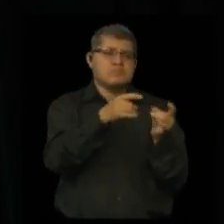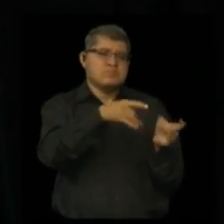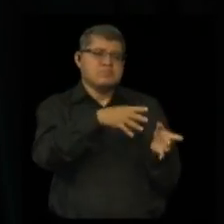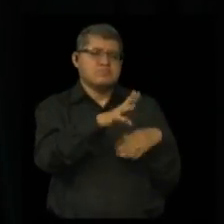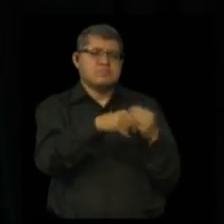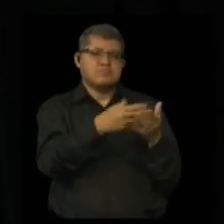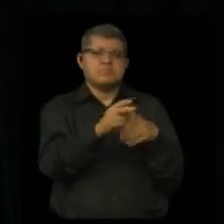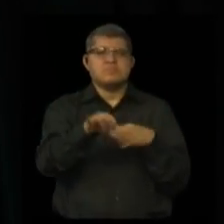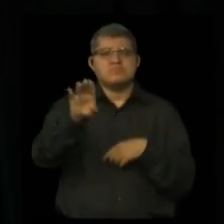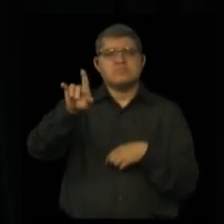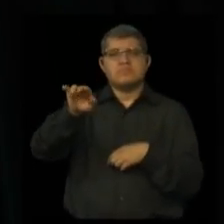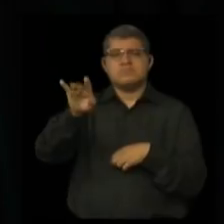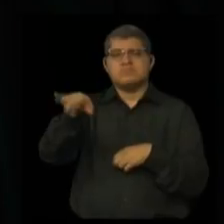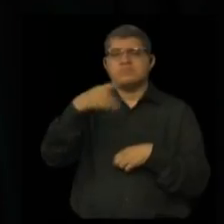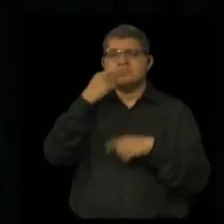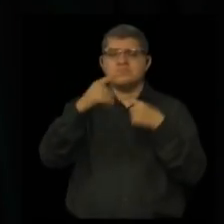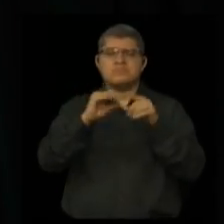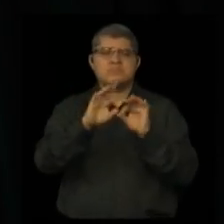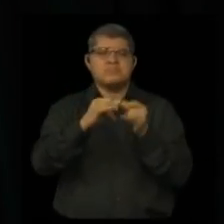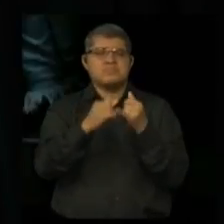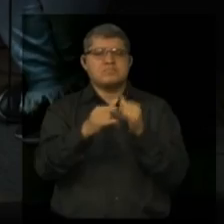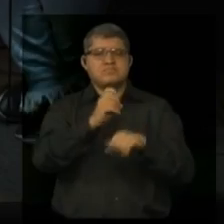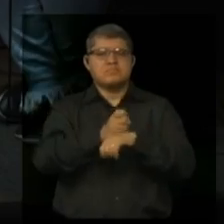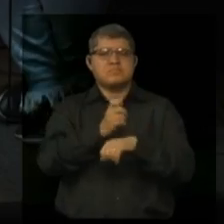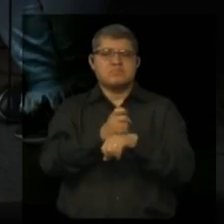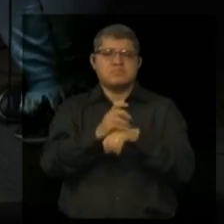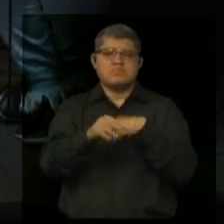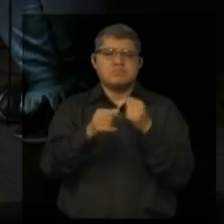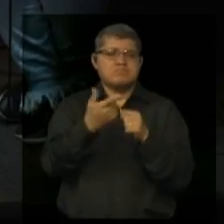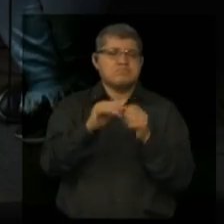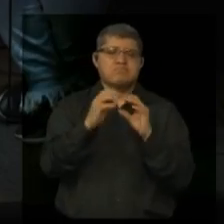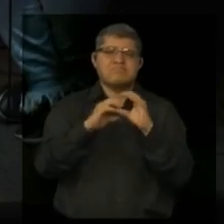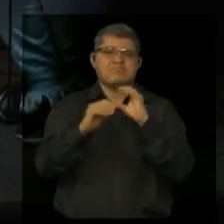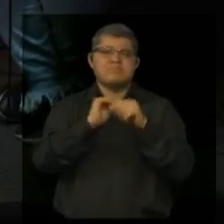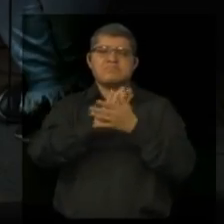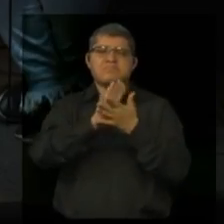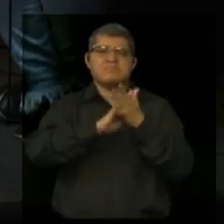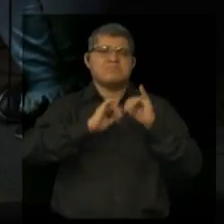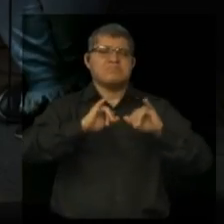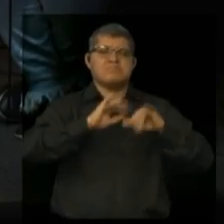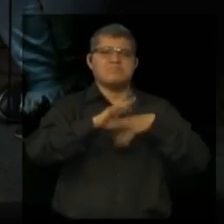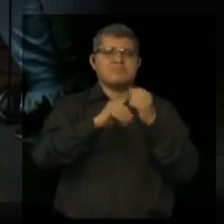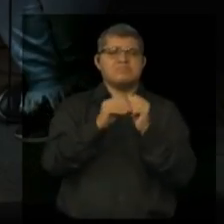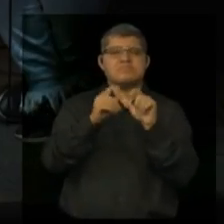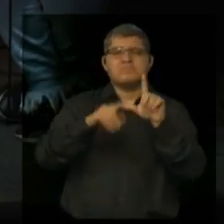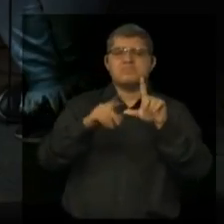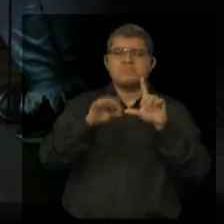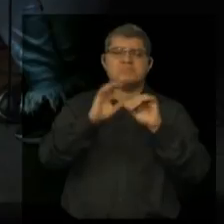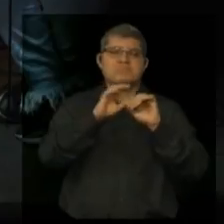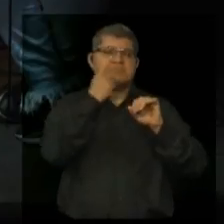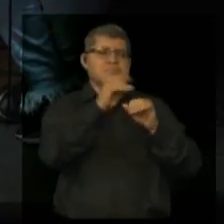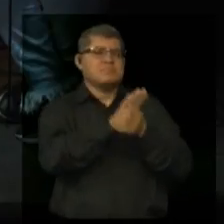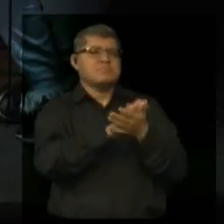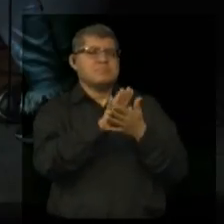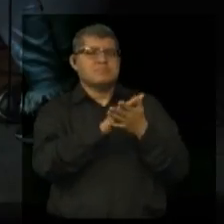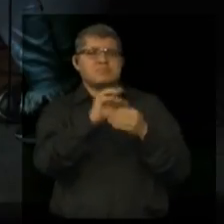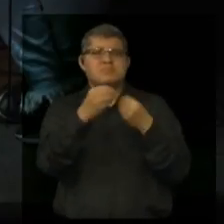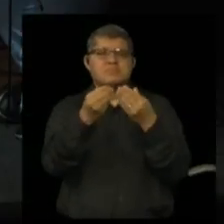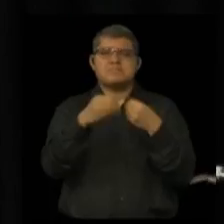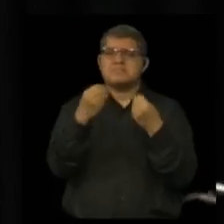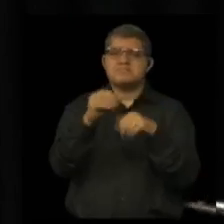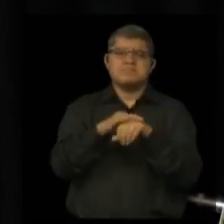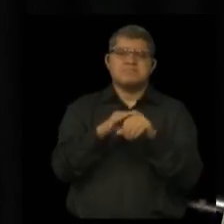descartável, como o Bully Bully diz, de música de plástico, né? Uma música que não comunica nada, né? Que não tem uma letra assim, que fala nada